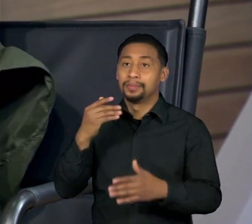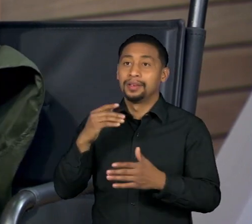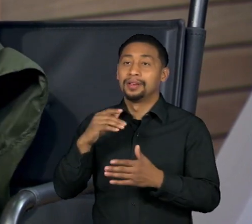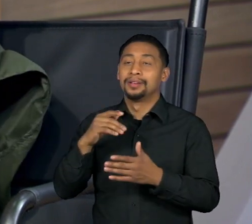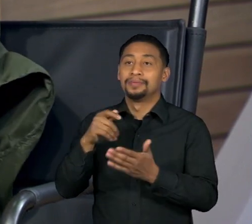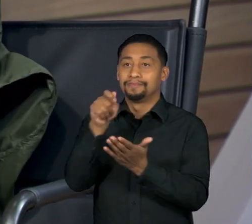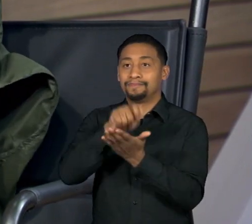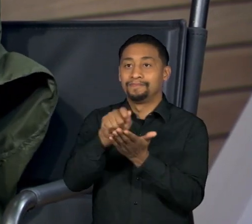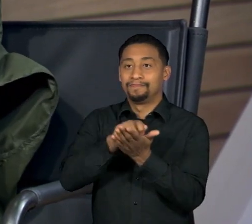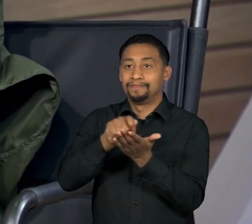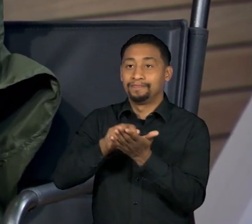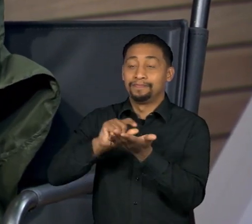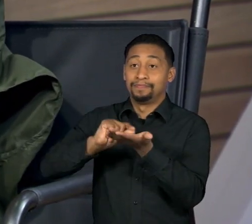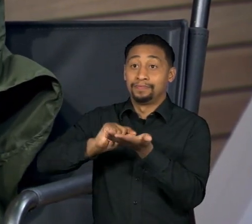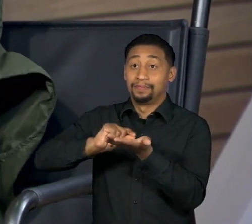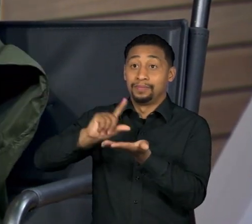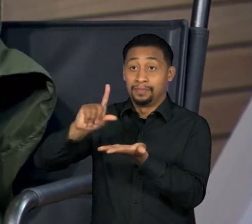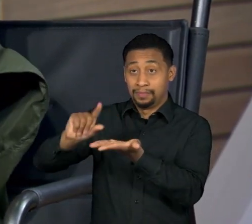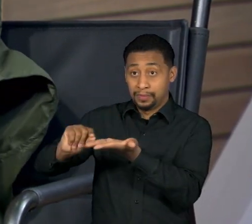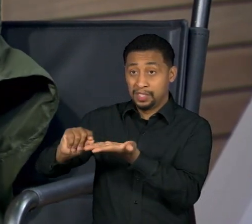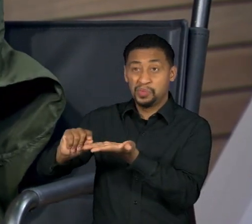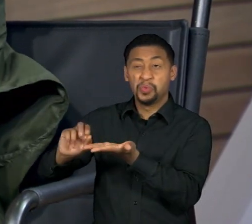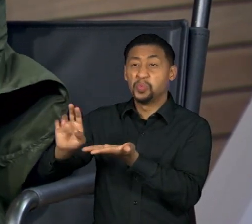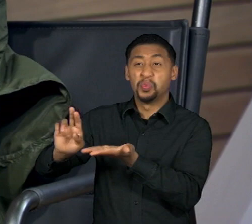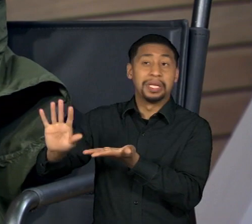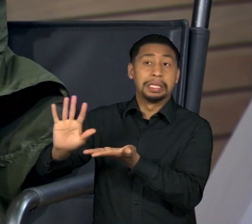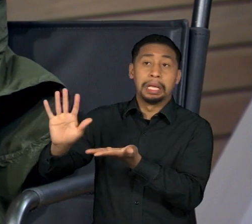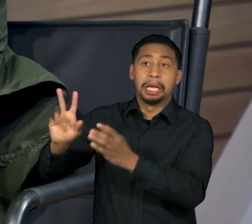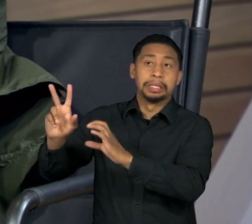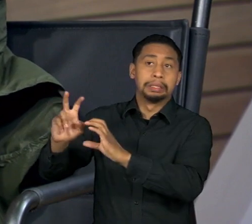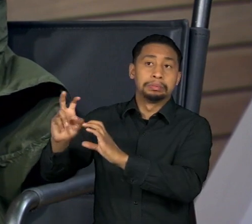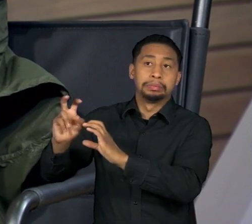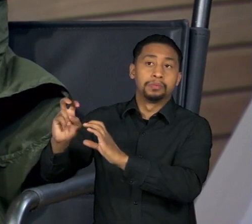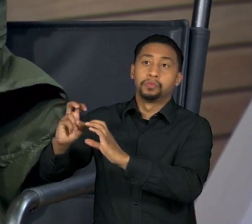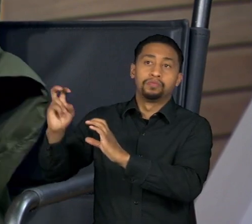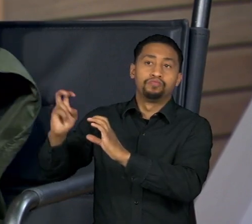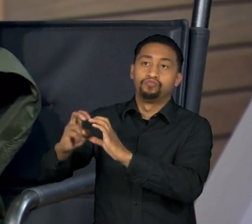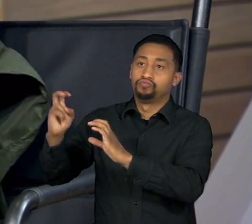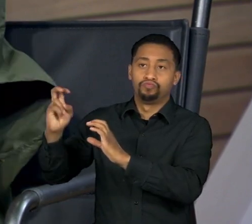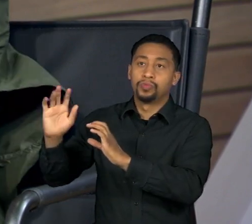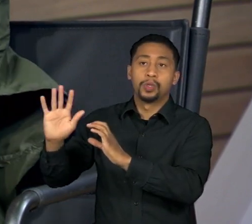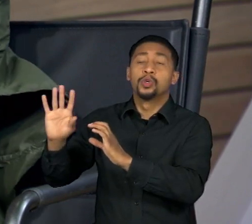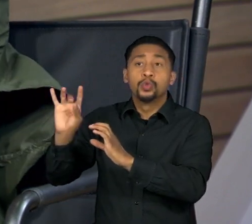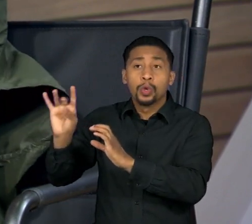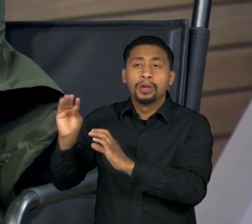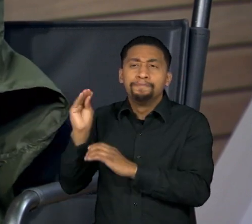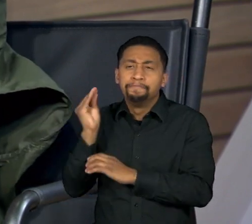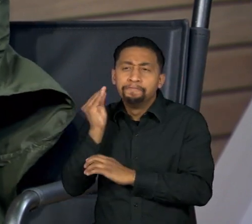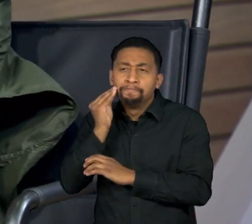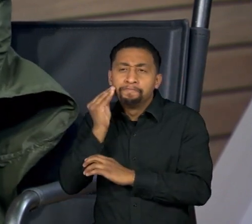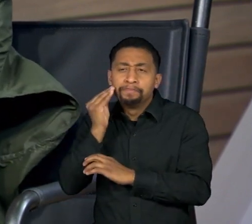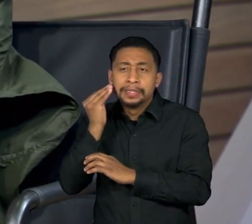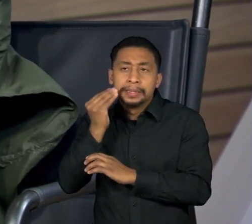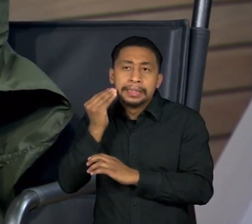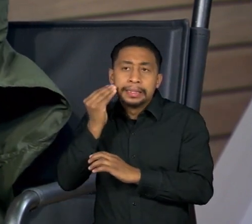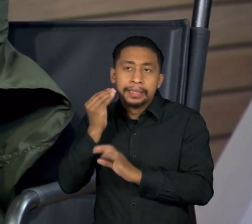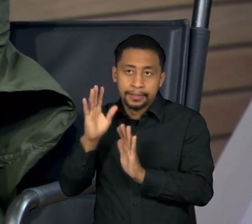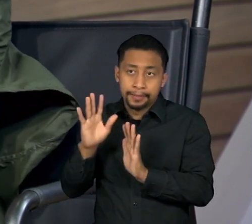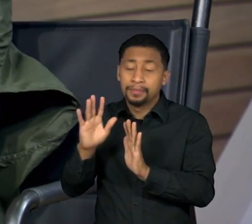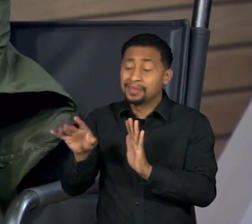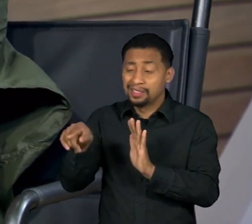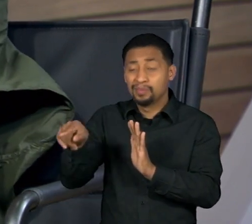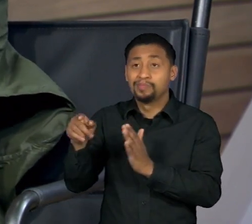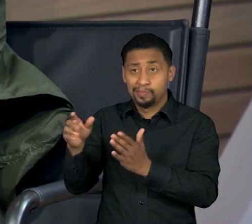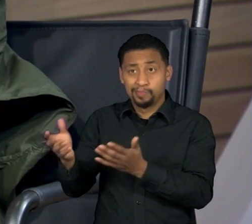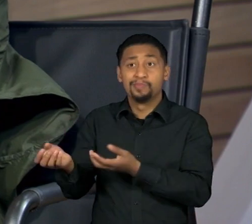eu não usei nada, zero, mas só experimentei. O que eu senti? Além do que nós já comentamos antes, que tem